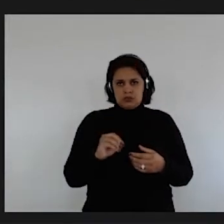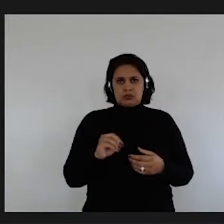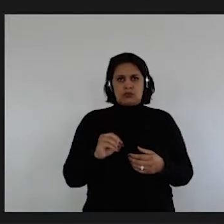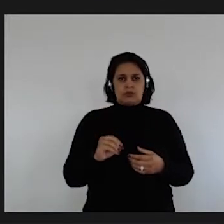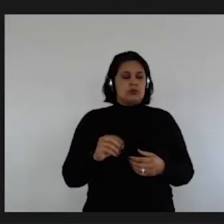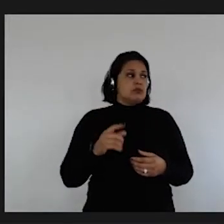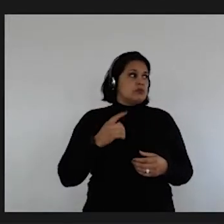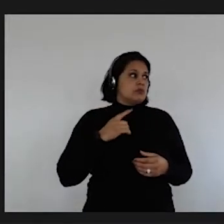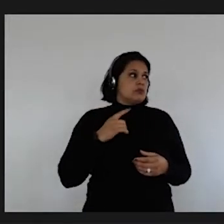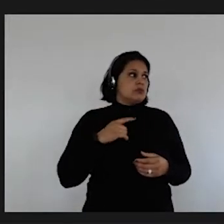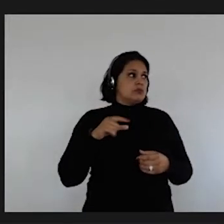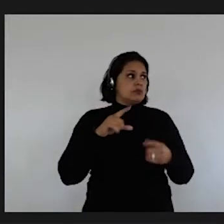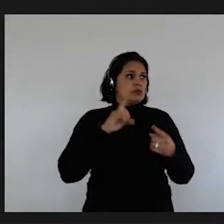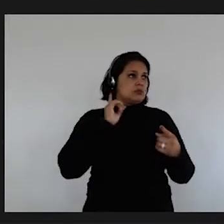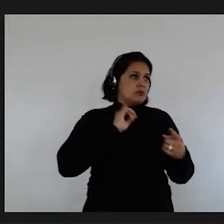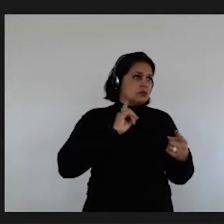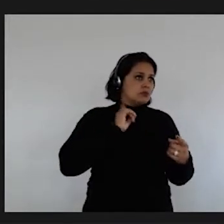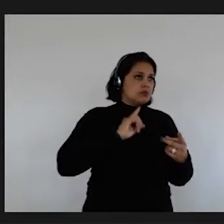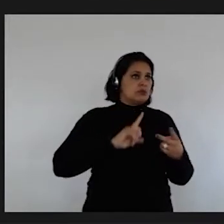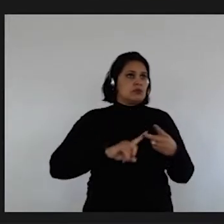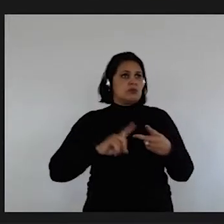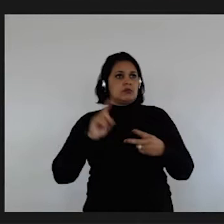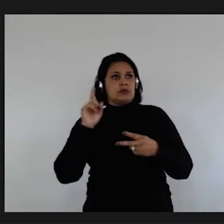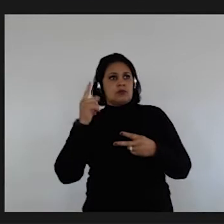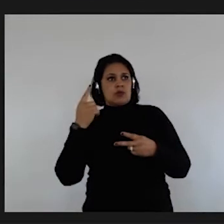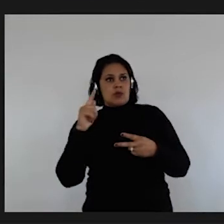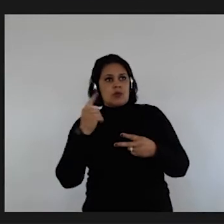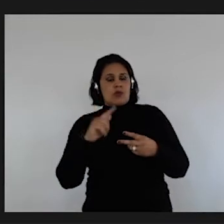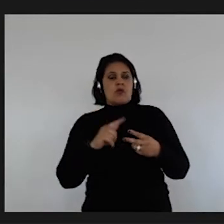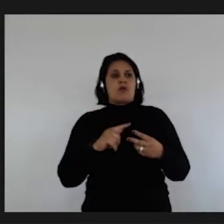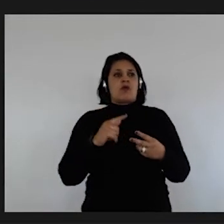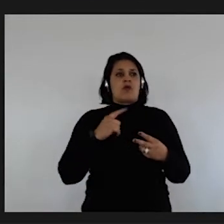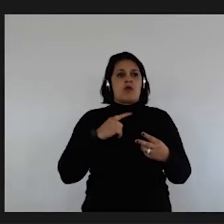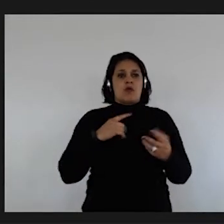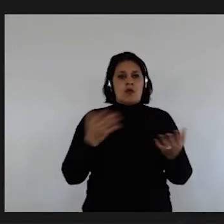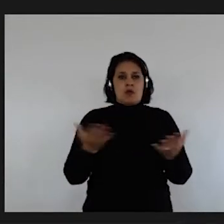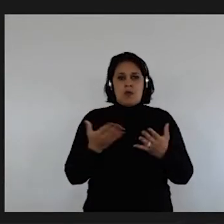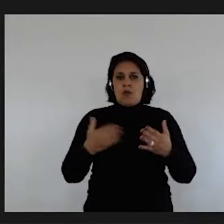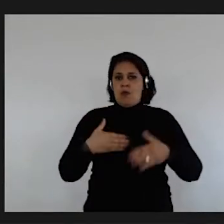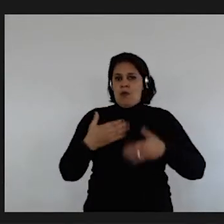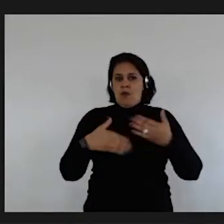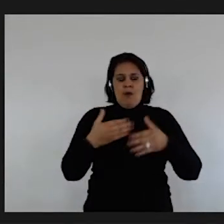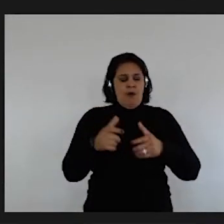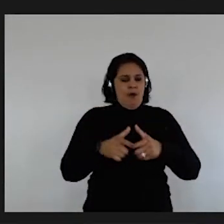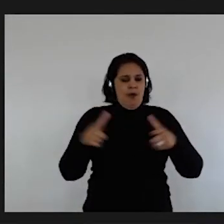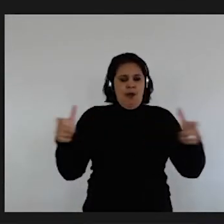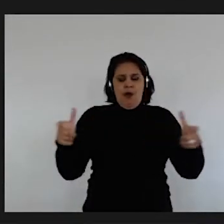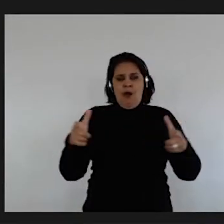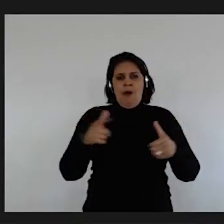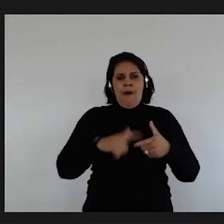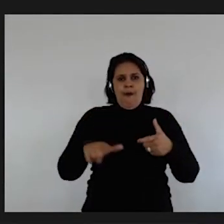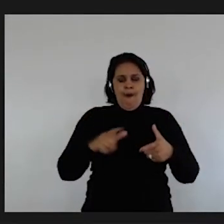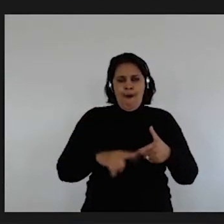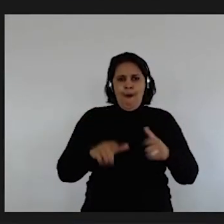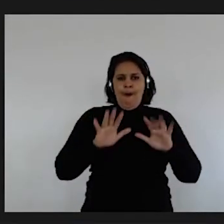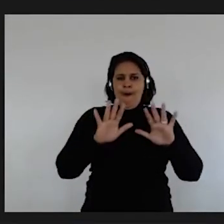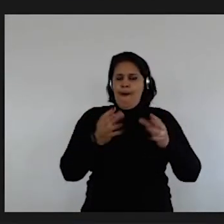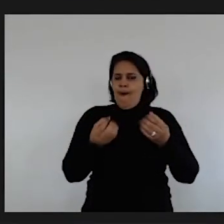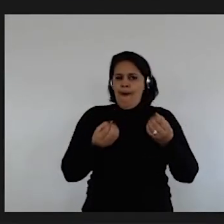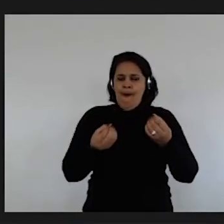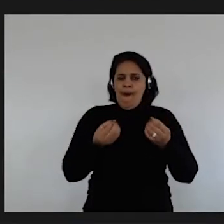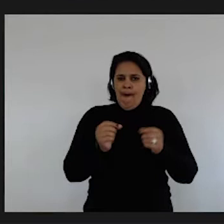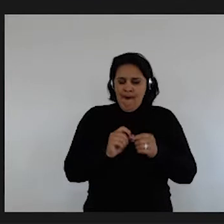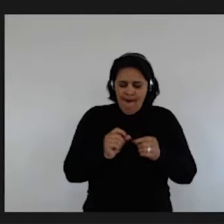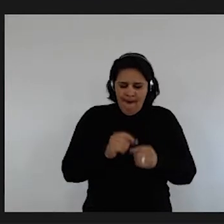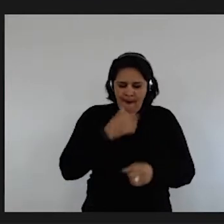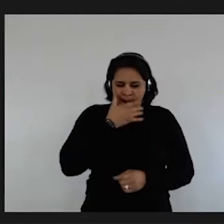Goiás, de áreas que eram públicas federais, o que gera hoje um enorme problema, especialmente nas chamadas faixas de fronteira. Em que pese esse